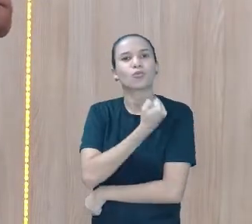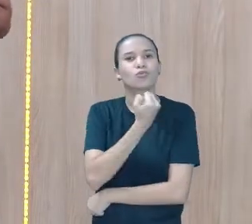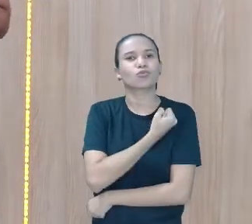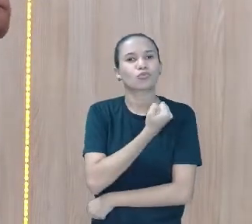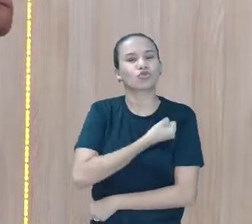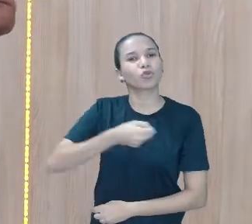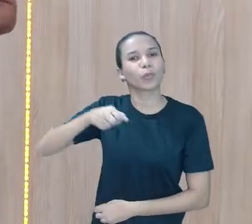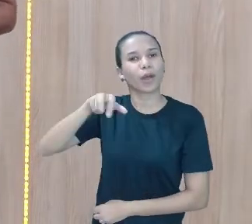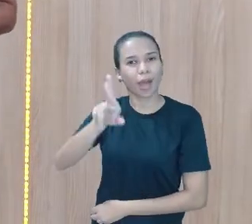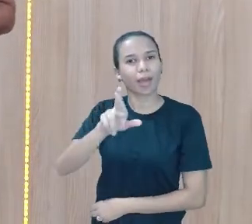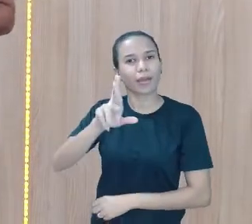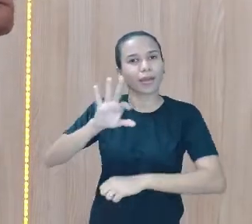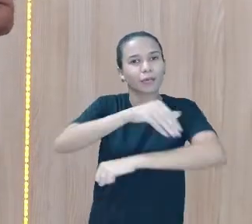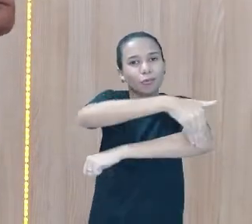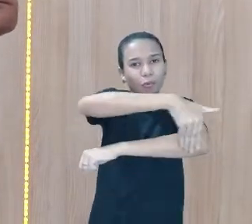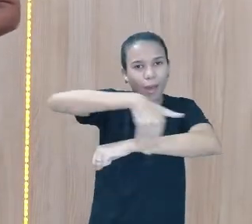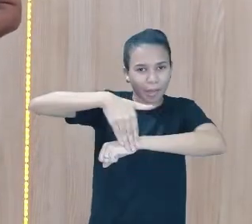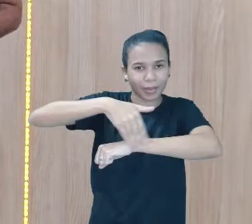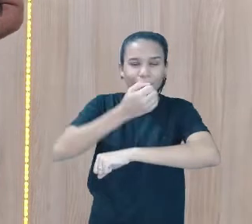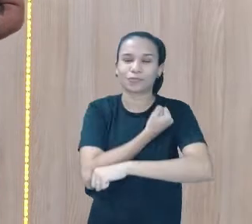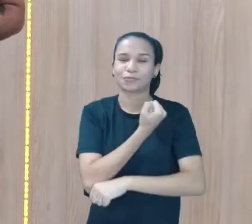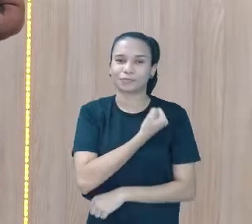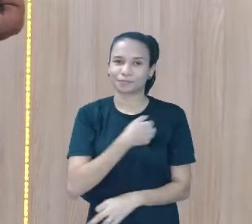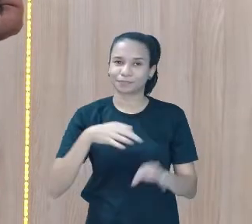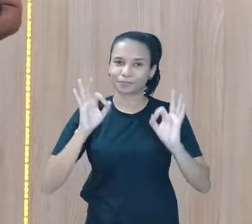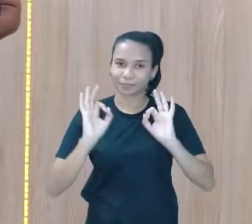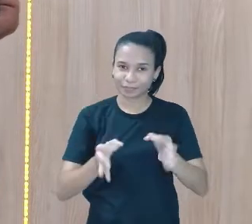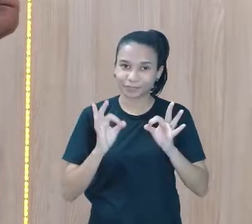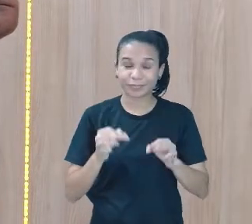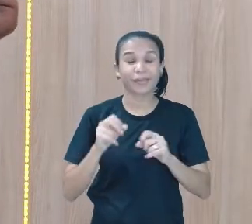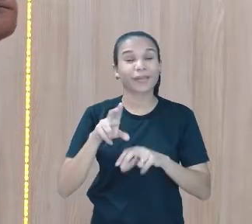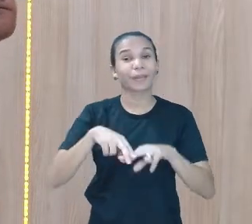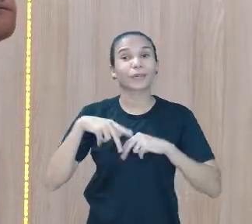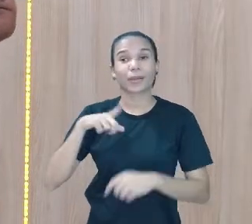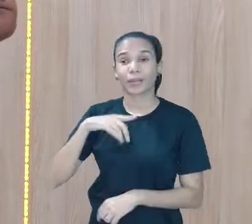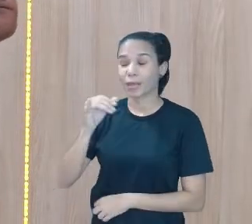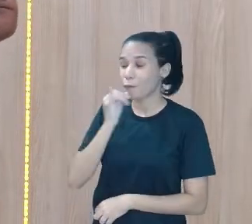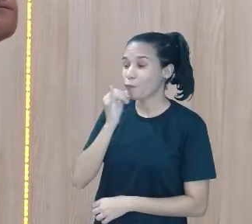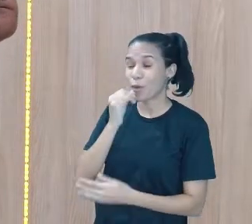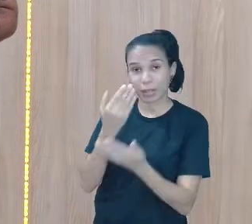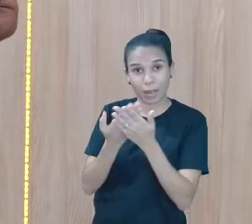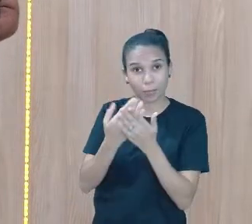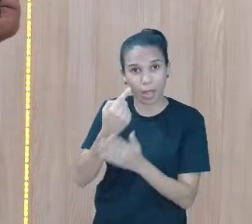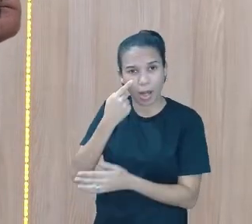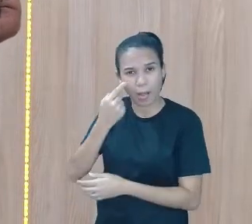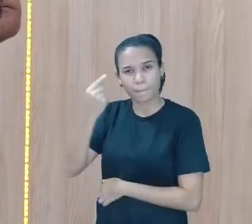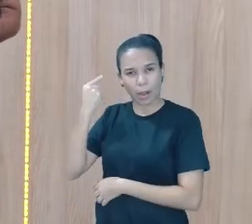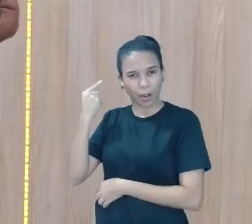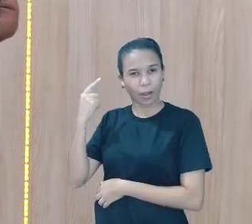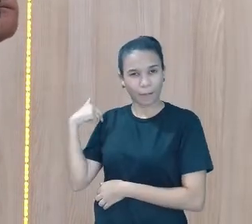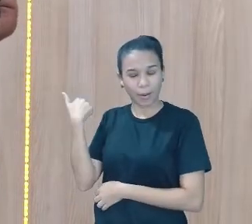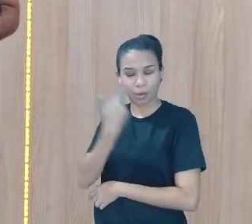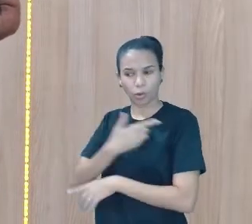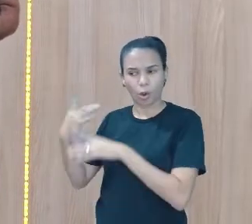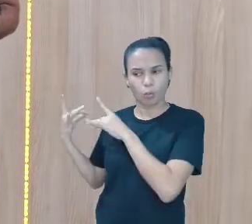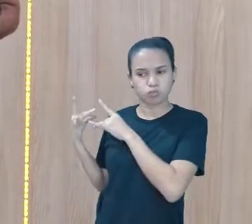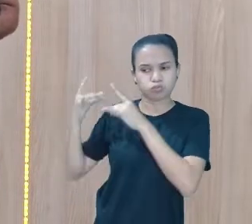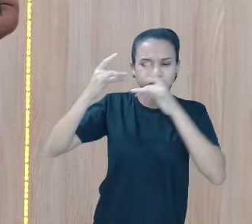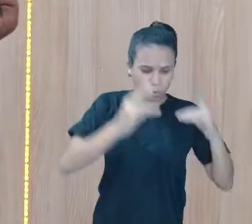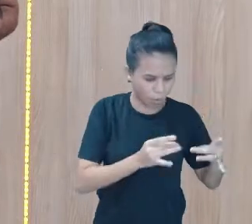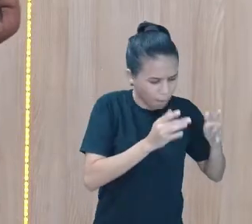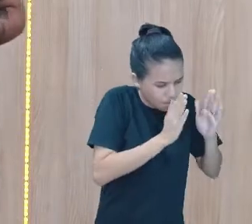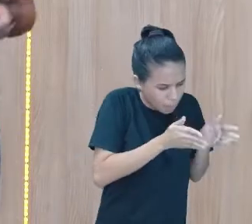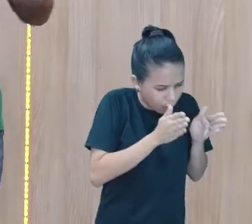número racional numa reta numérica, tá certo? Então eu vou pegar o exemplo da aula anterior para a gente fazer passo